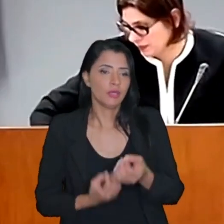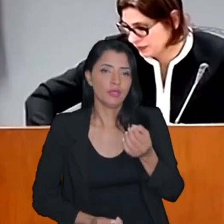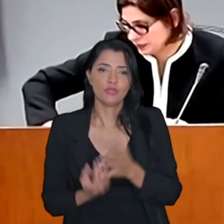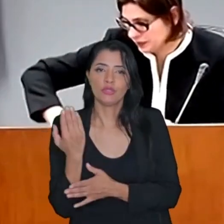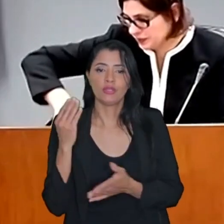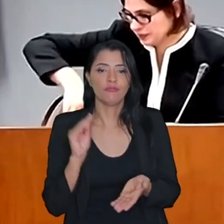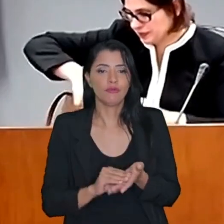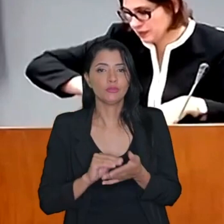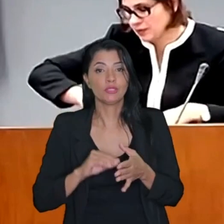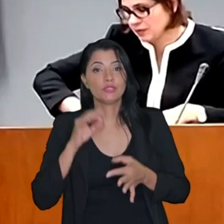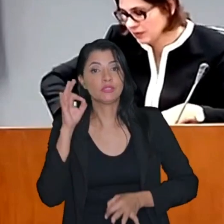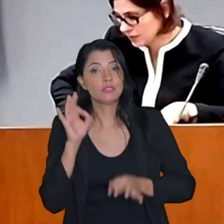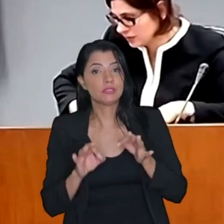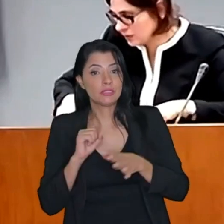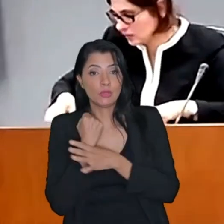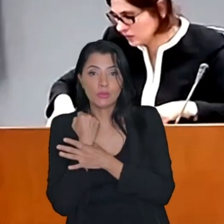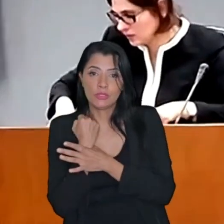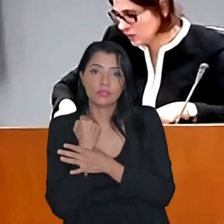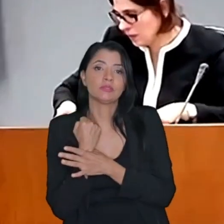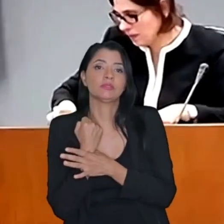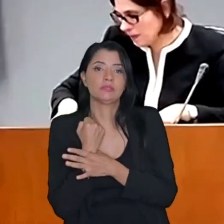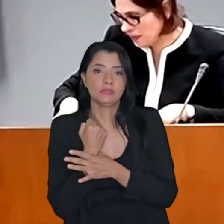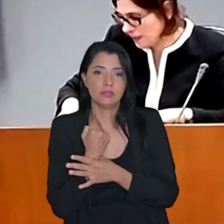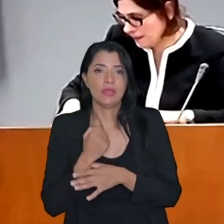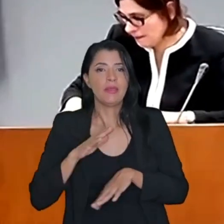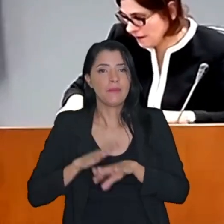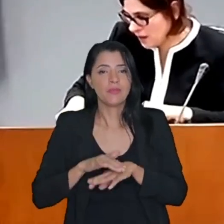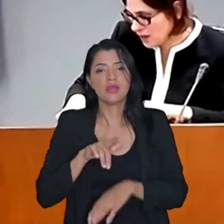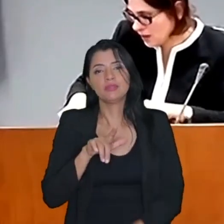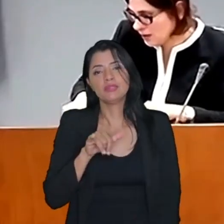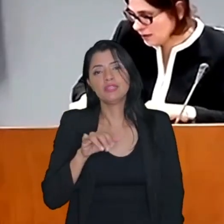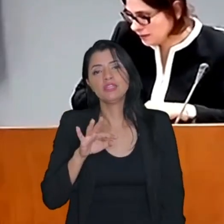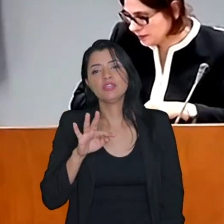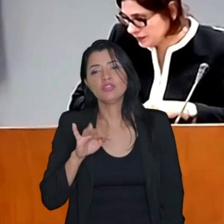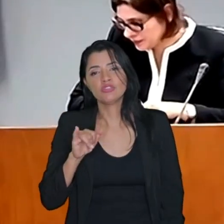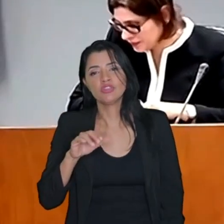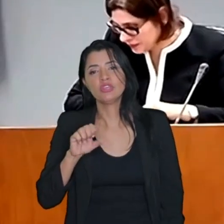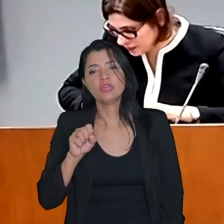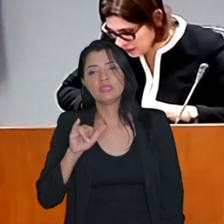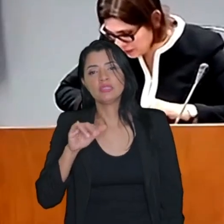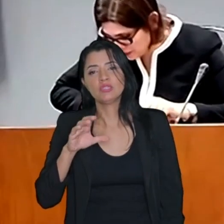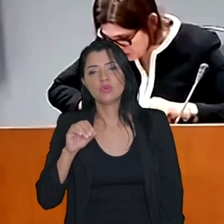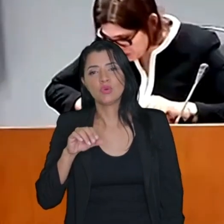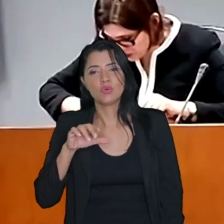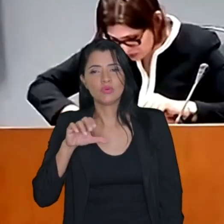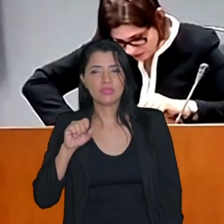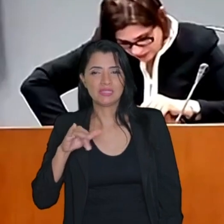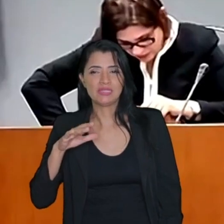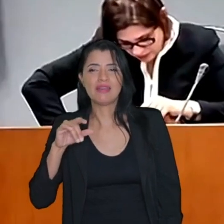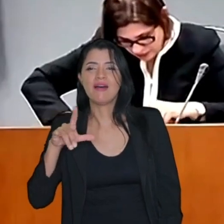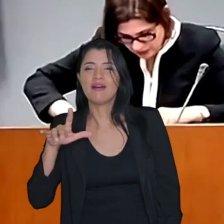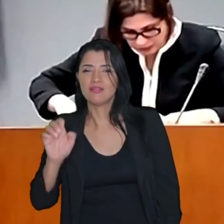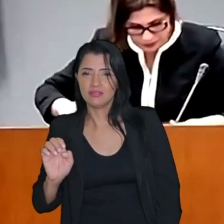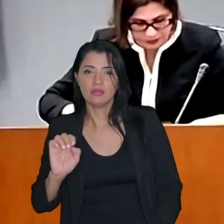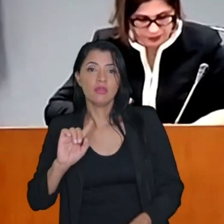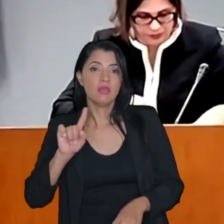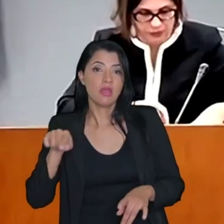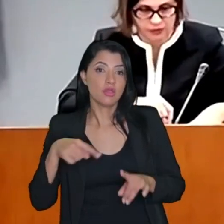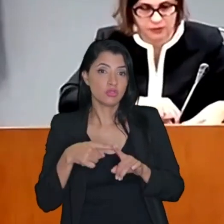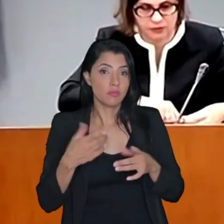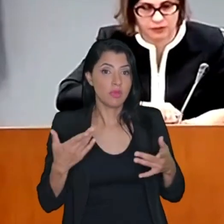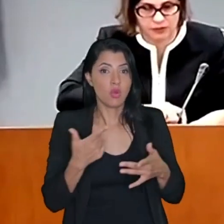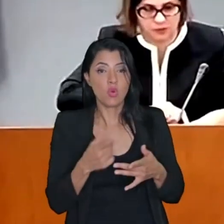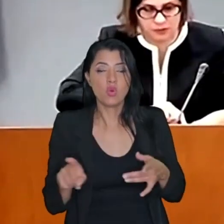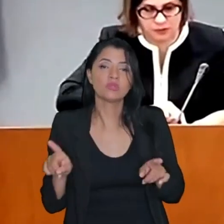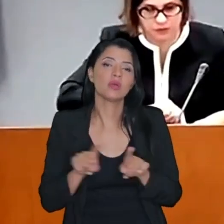Insegurança jurídica e mais litigiosidade. E agora a gente soma essa outra camada,